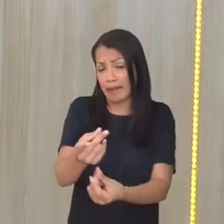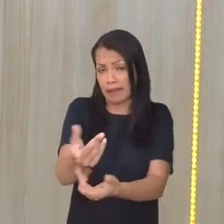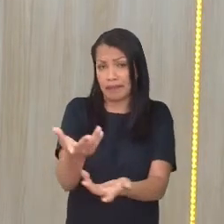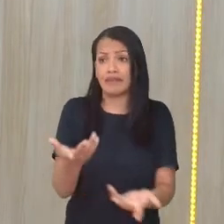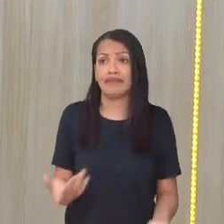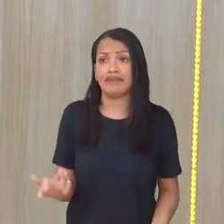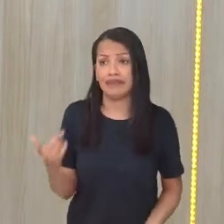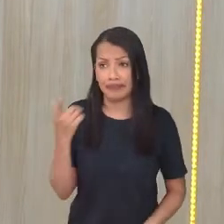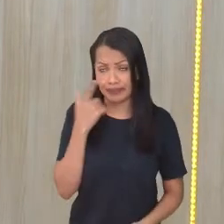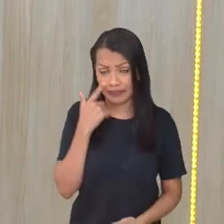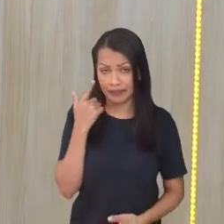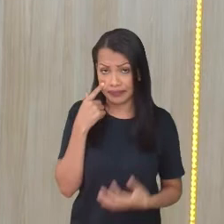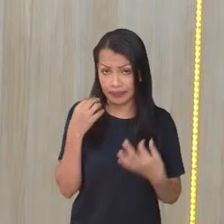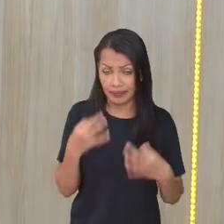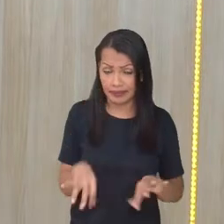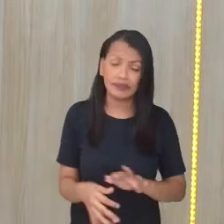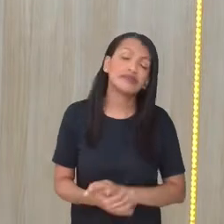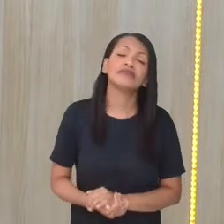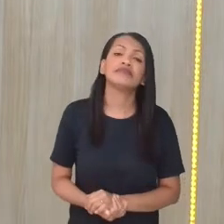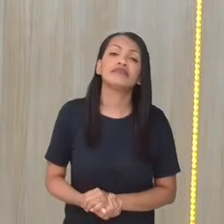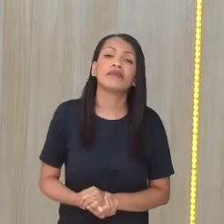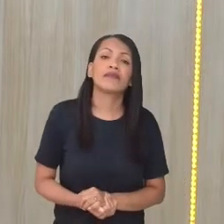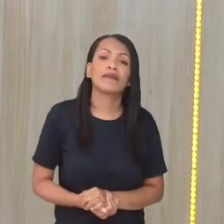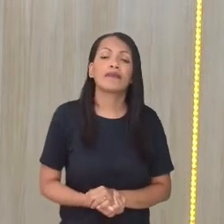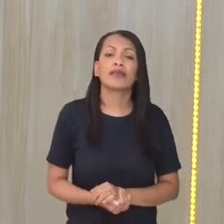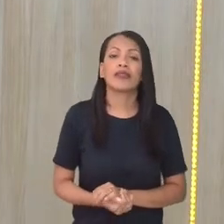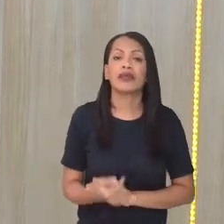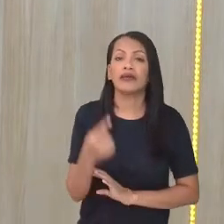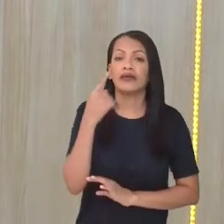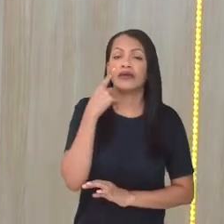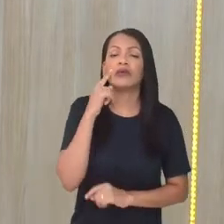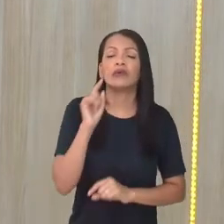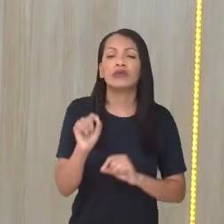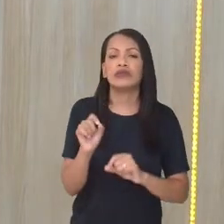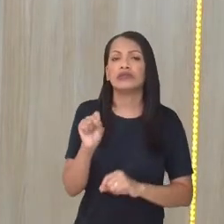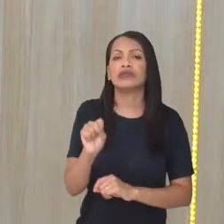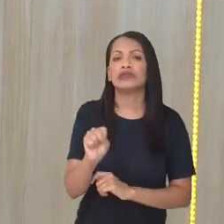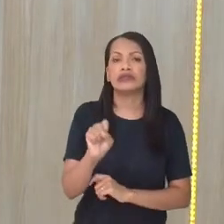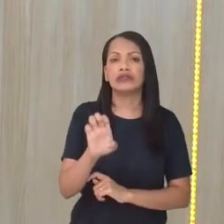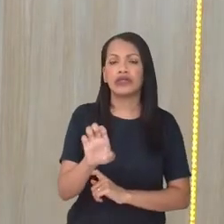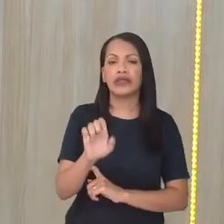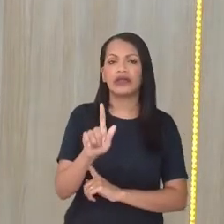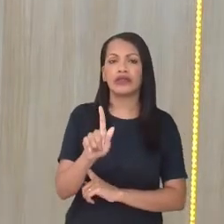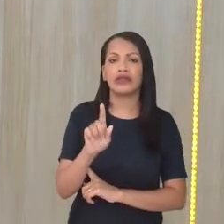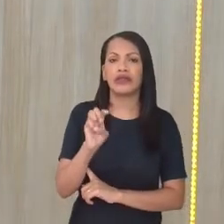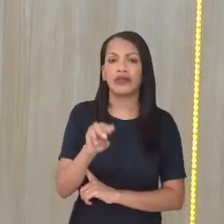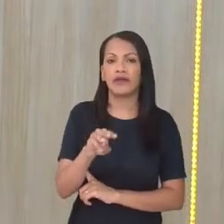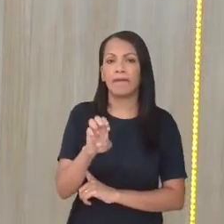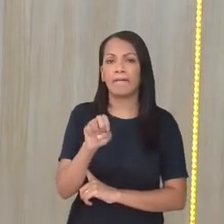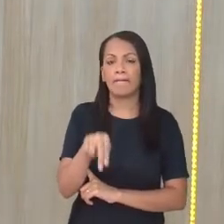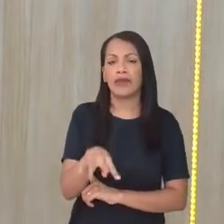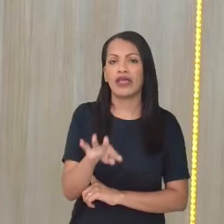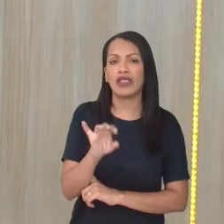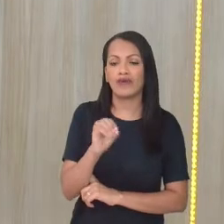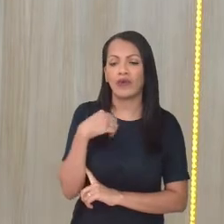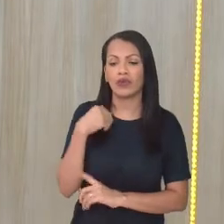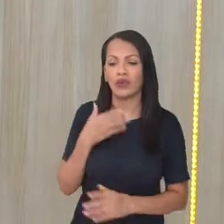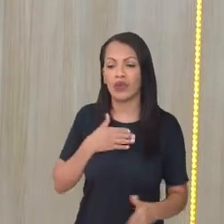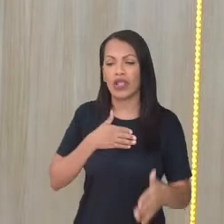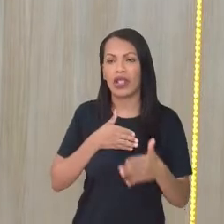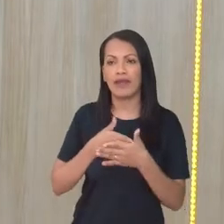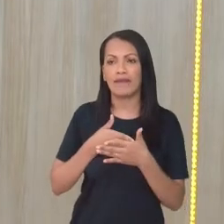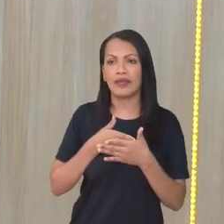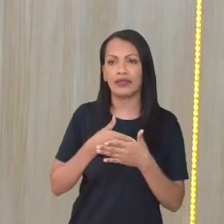uma semi-reta. E o segmento é quando eu limito dois lados. Por